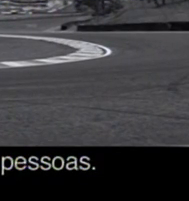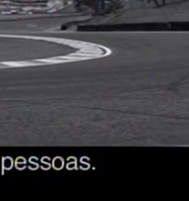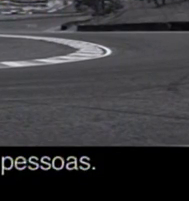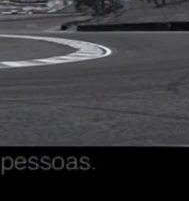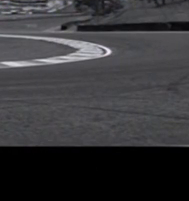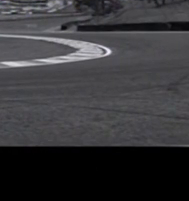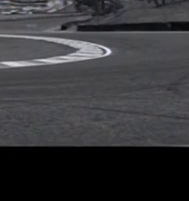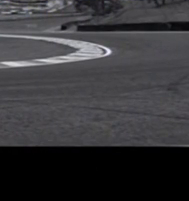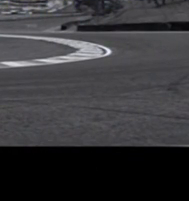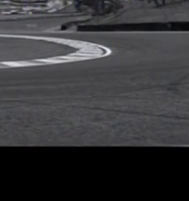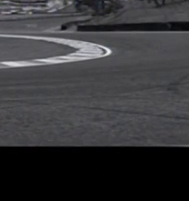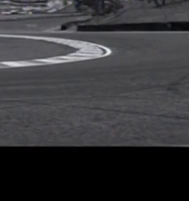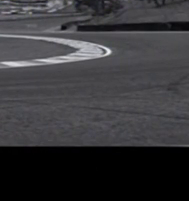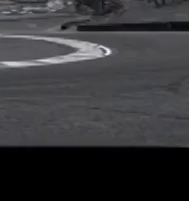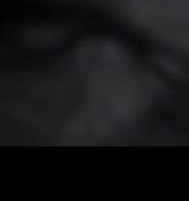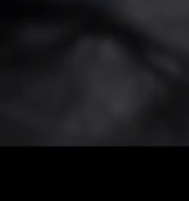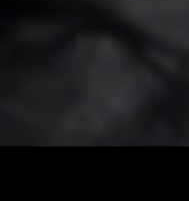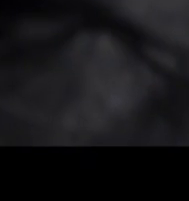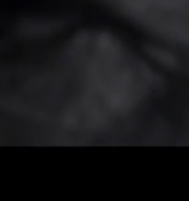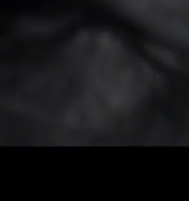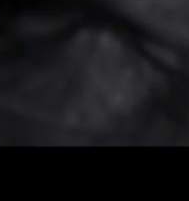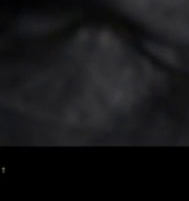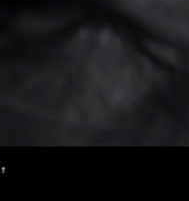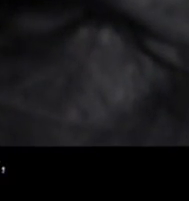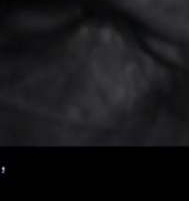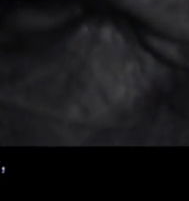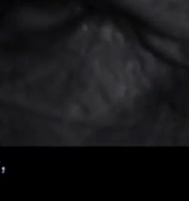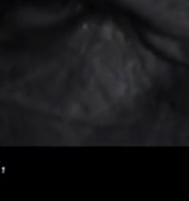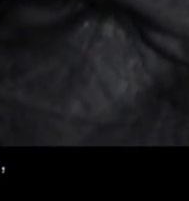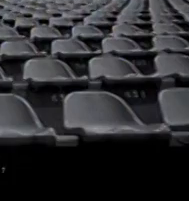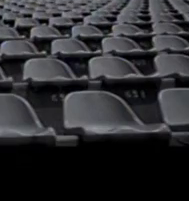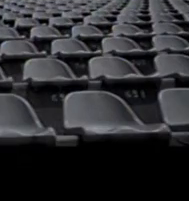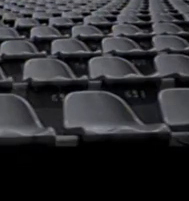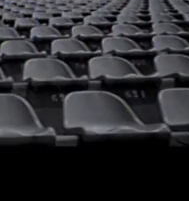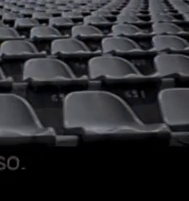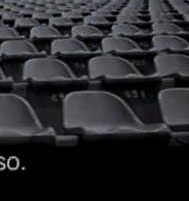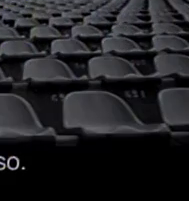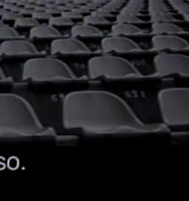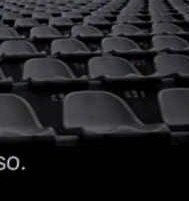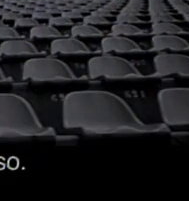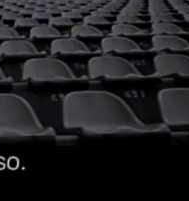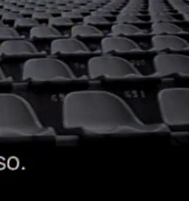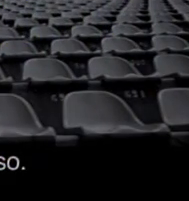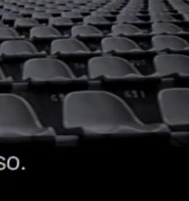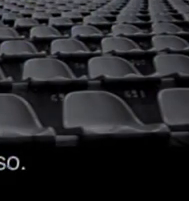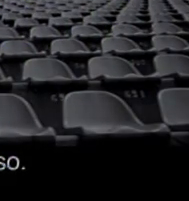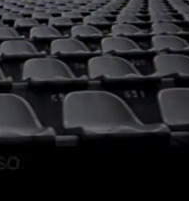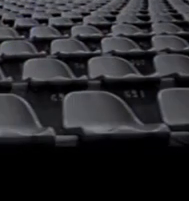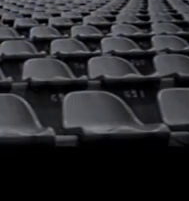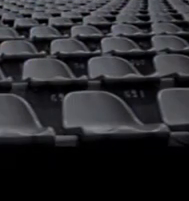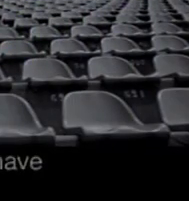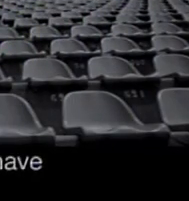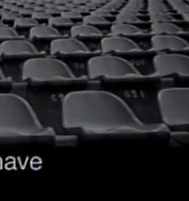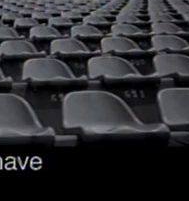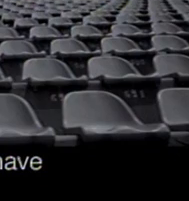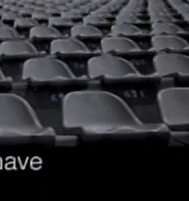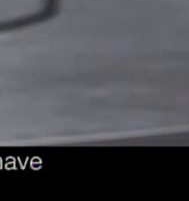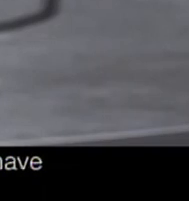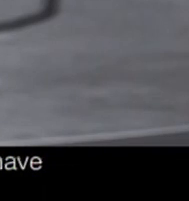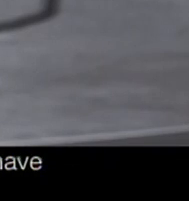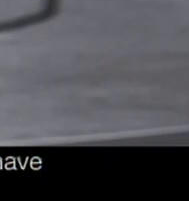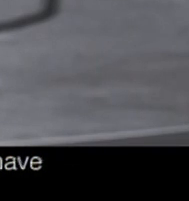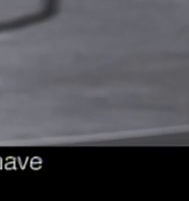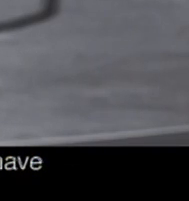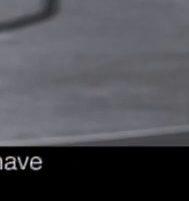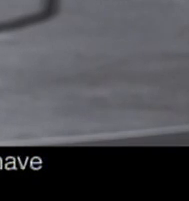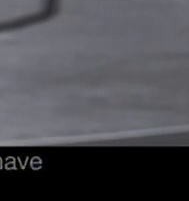de pessoas. Futuros craques, amigos de muita gente, e o Brasil perdeu tudo isso. Consciência